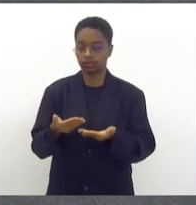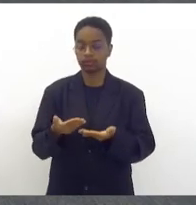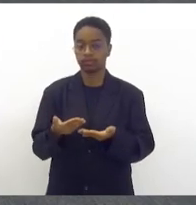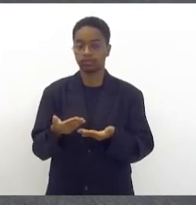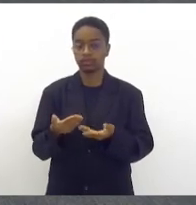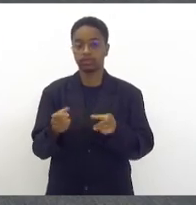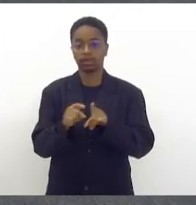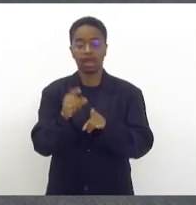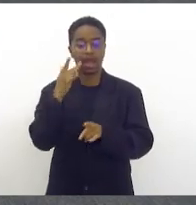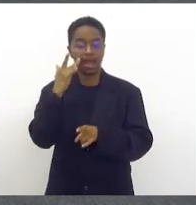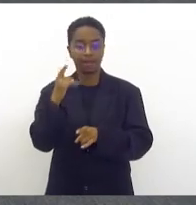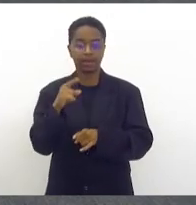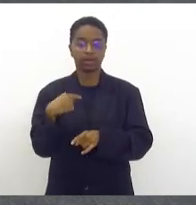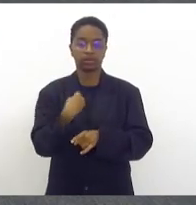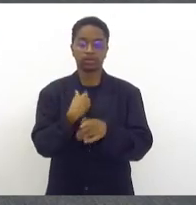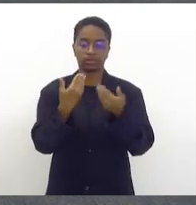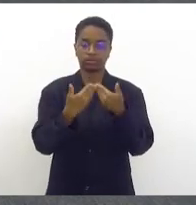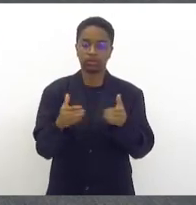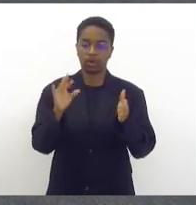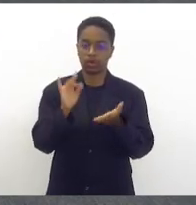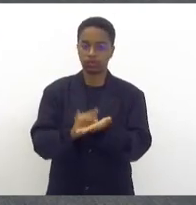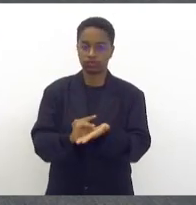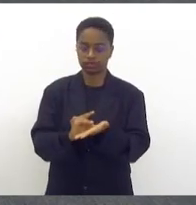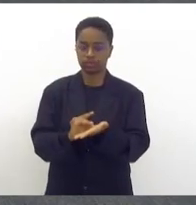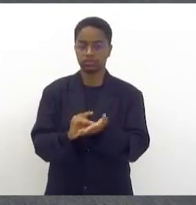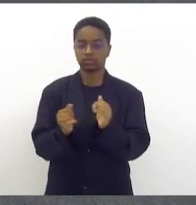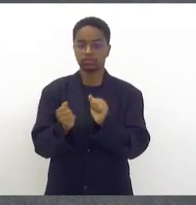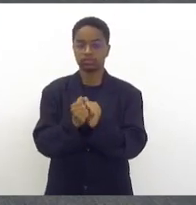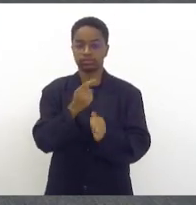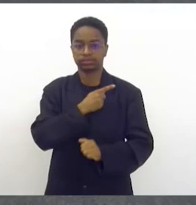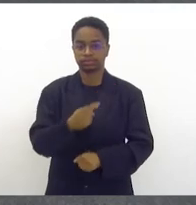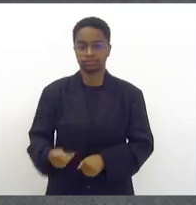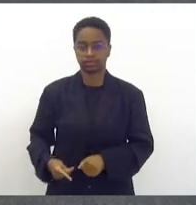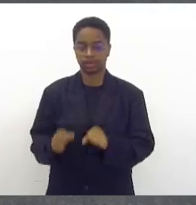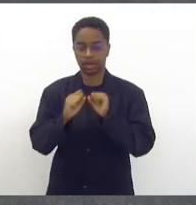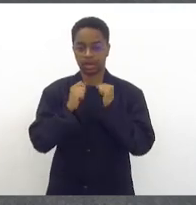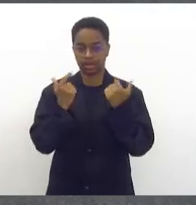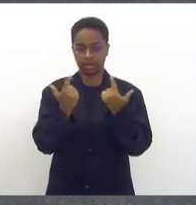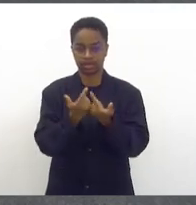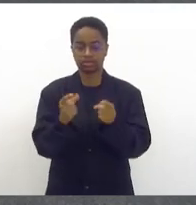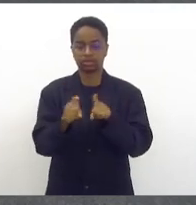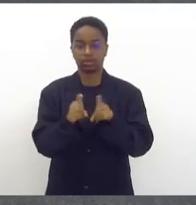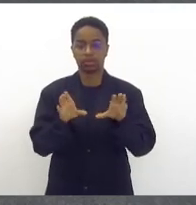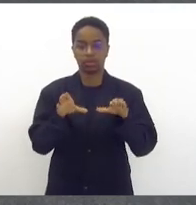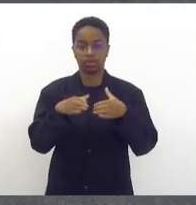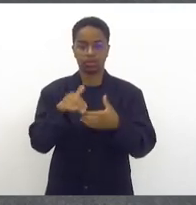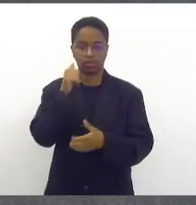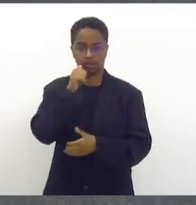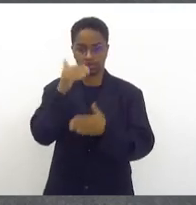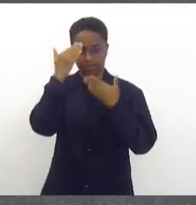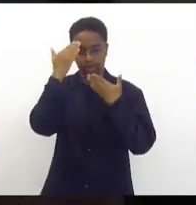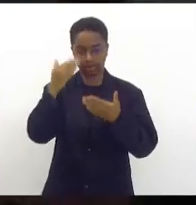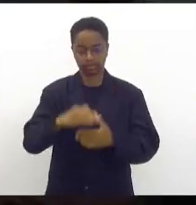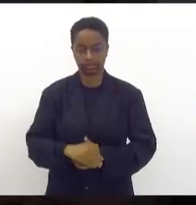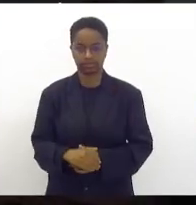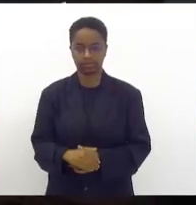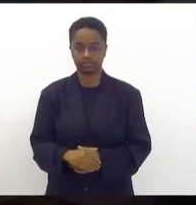amanhã faremos essa abertura oficial com a presidência da Alerj e também a Comissão de Mulheres. Muito obrigada.